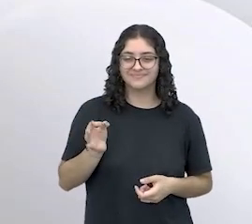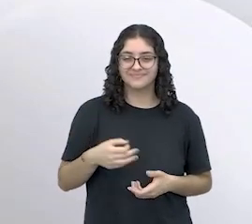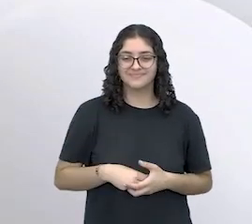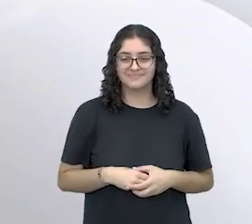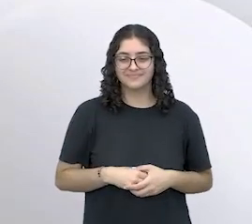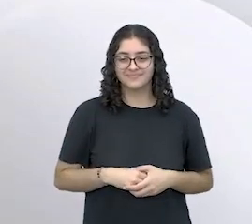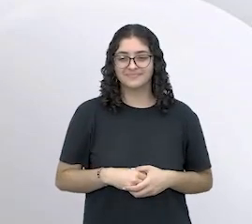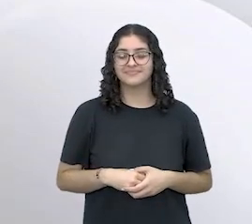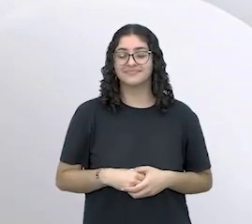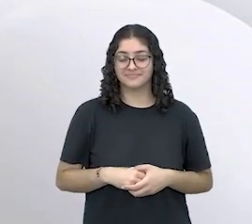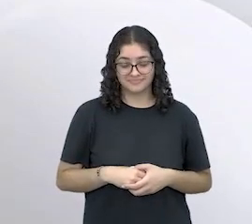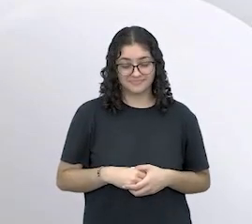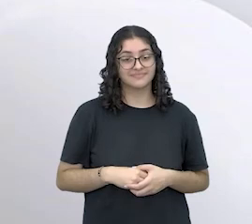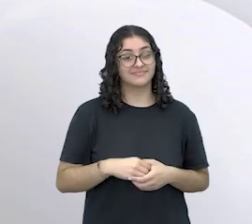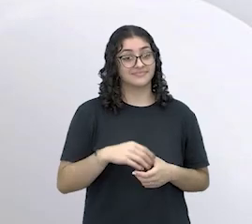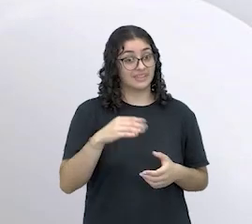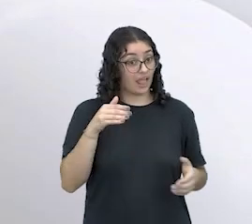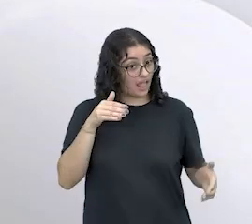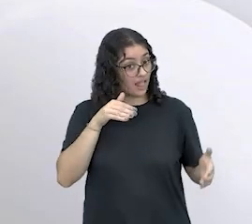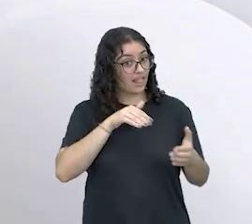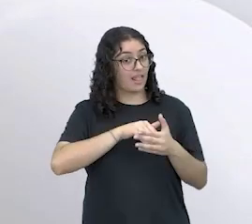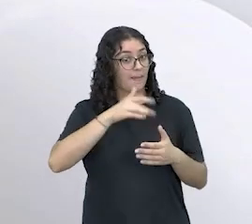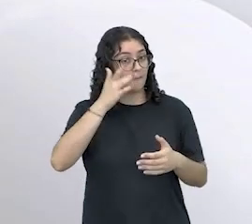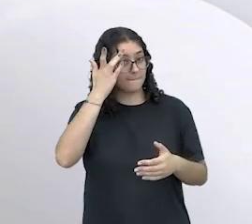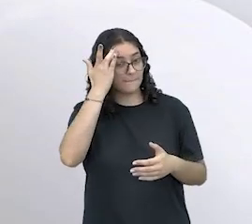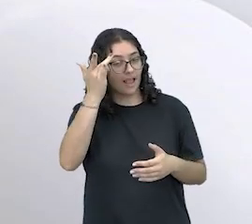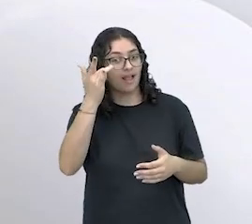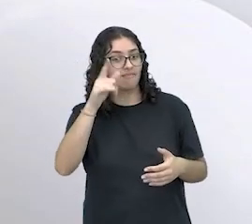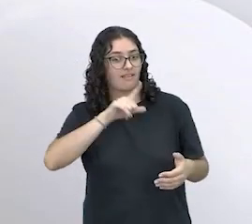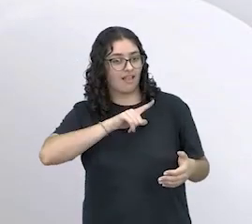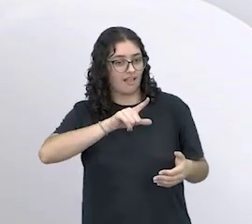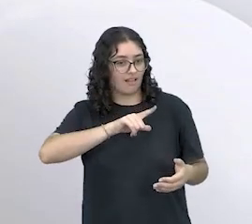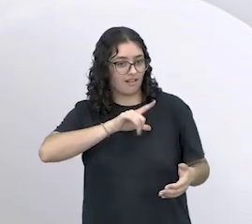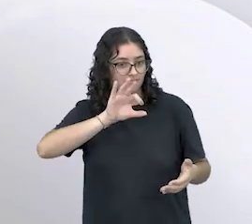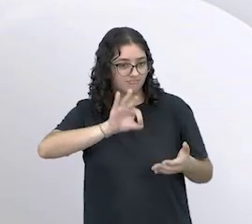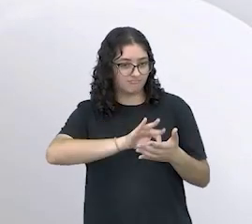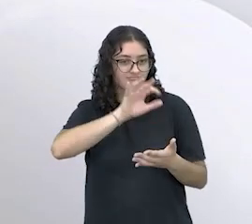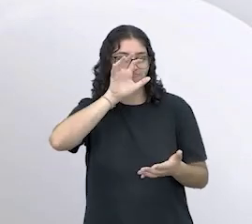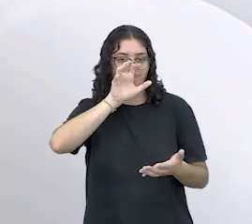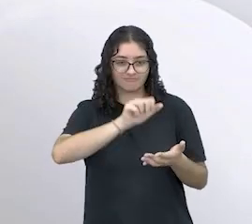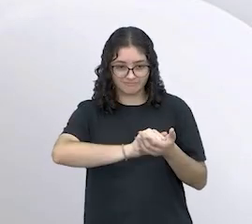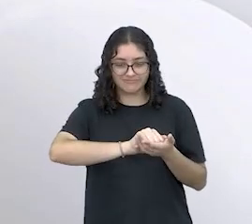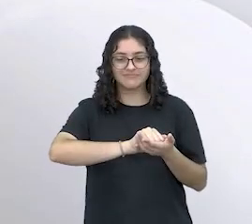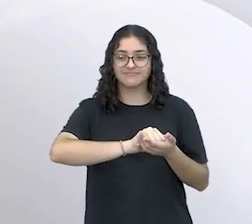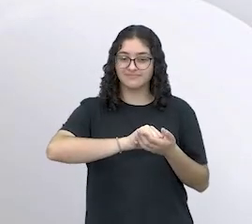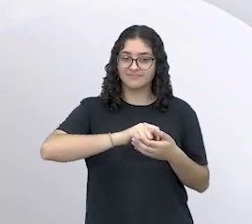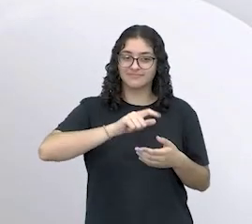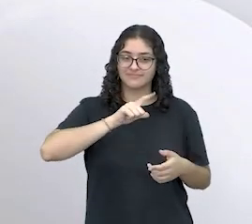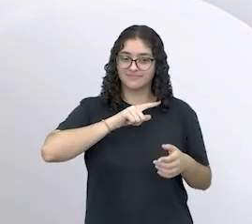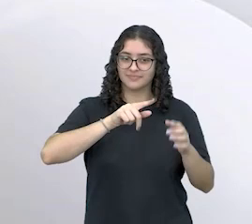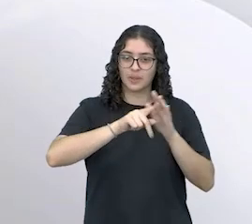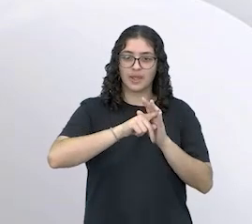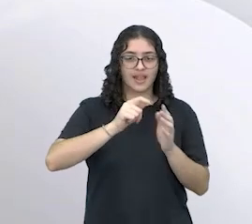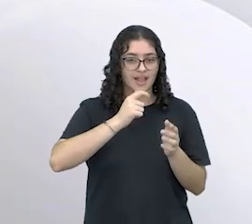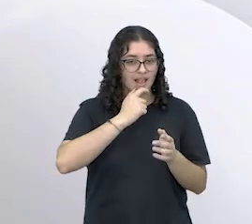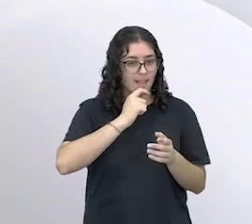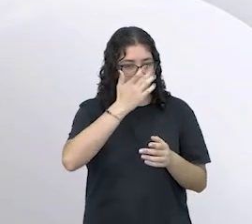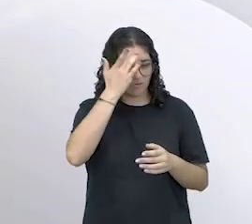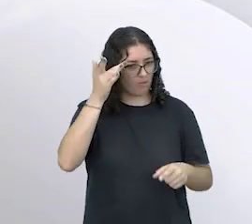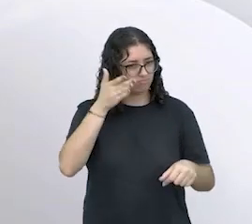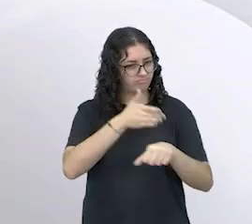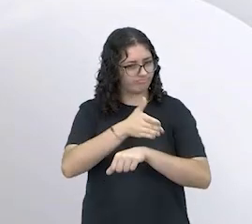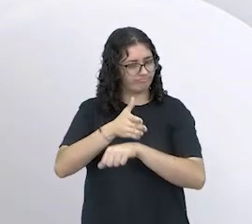né? Até amanhã as inscrições do Inglês para Todos, do programa Inglês para Todos.